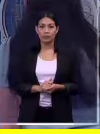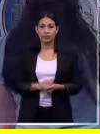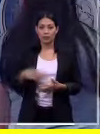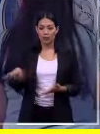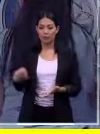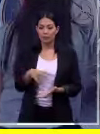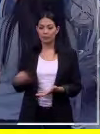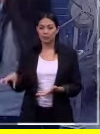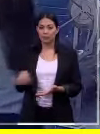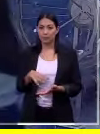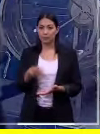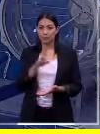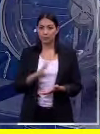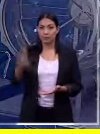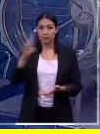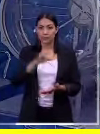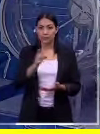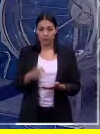na quina.